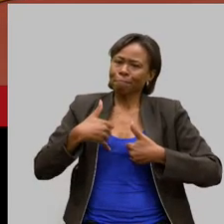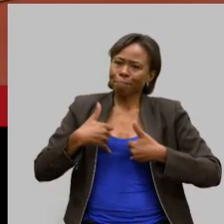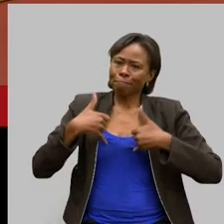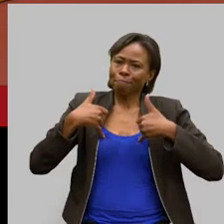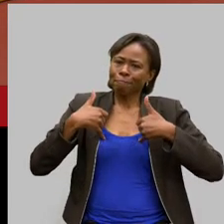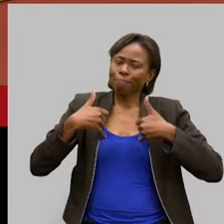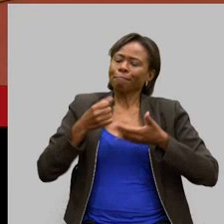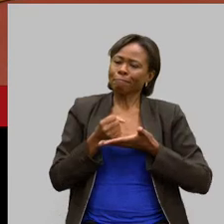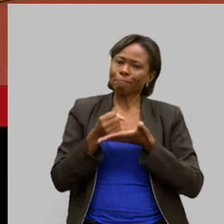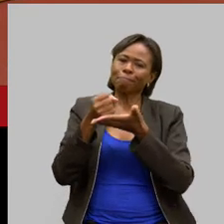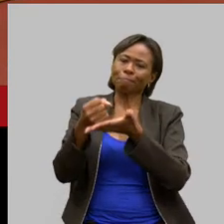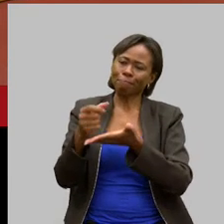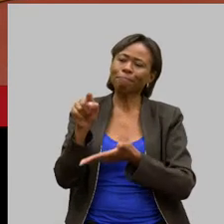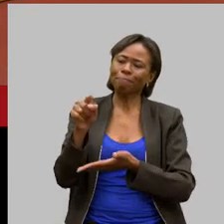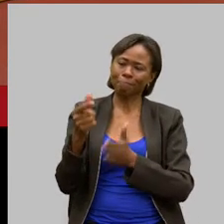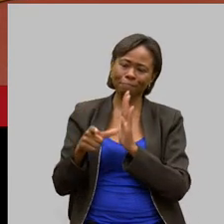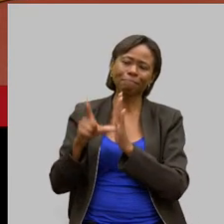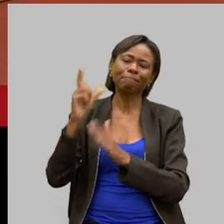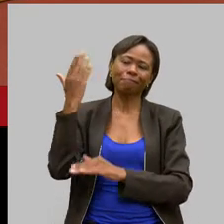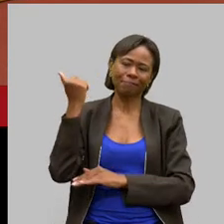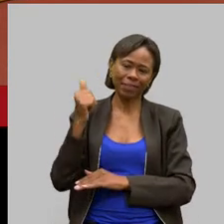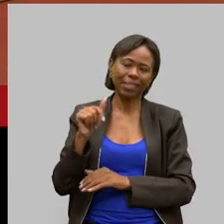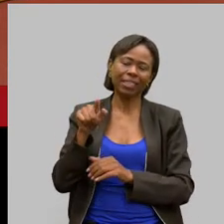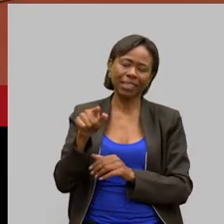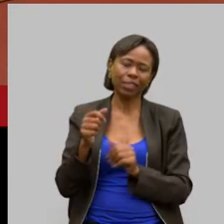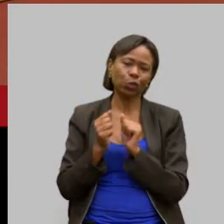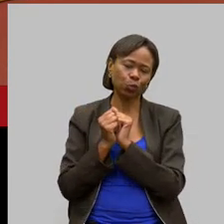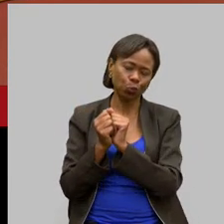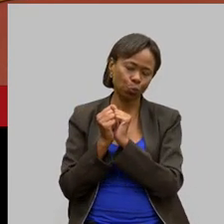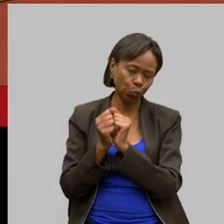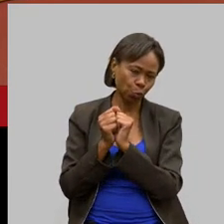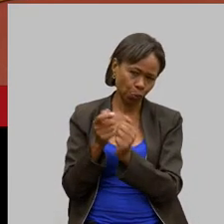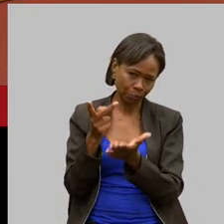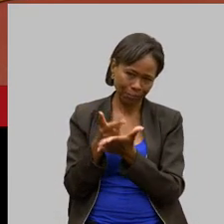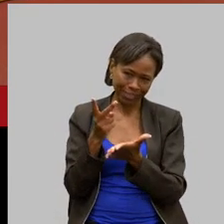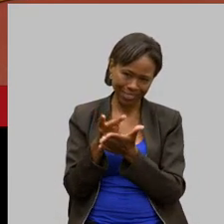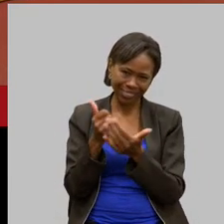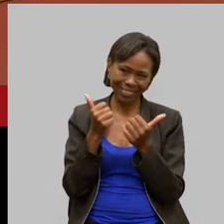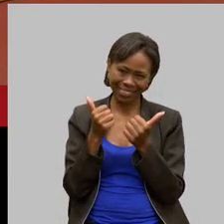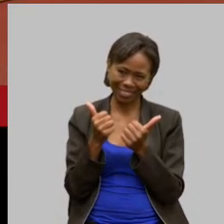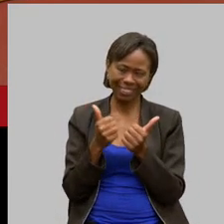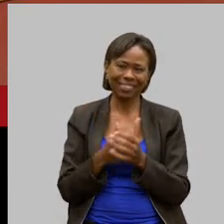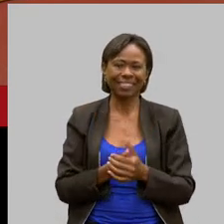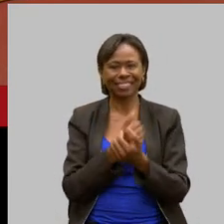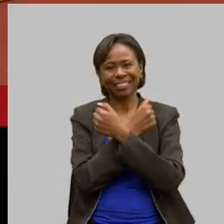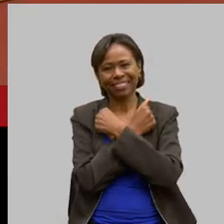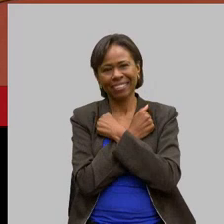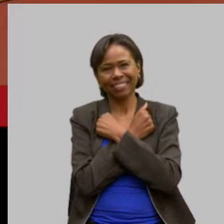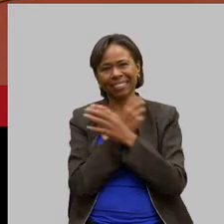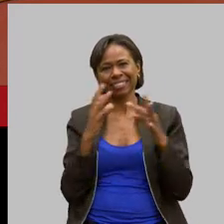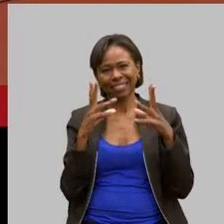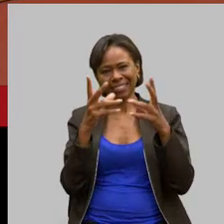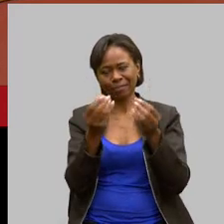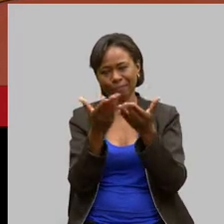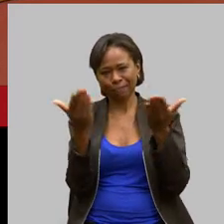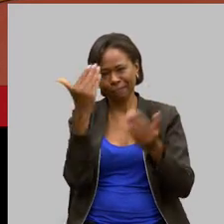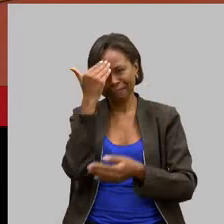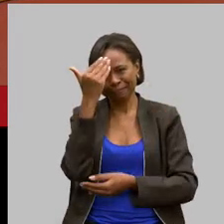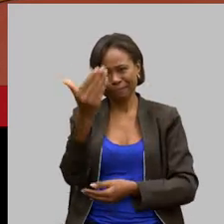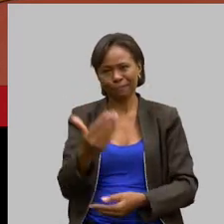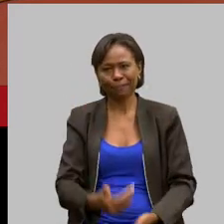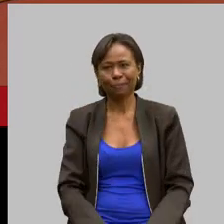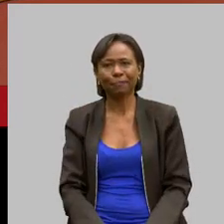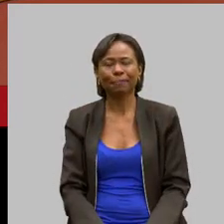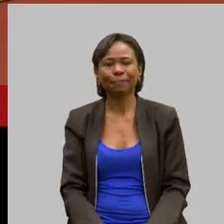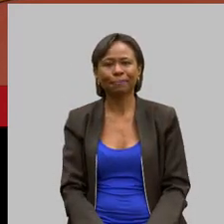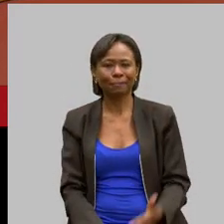e conta sempre comigo a gente tá sempre junto tá bom abraço a todos obrigado gente